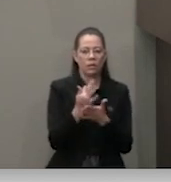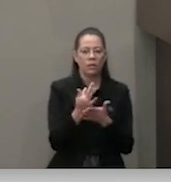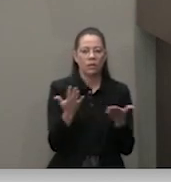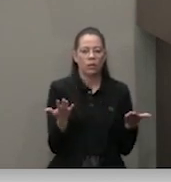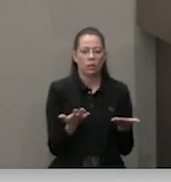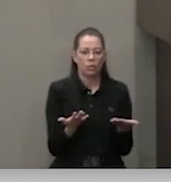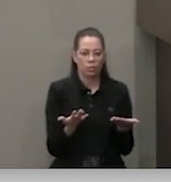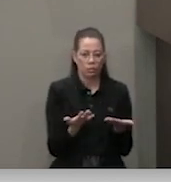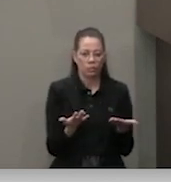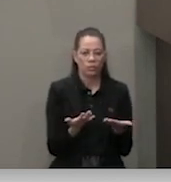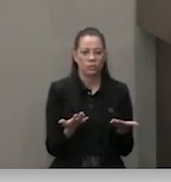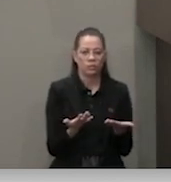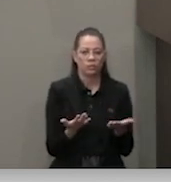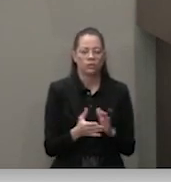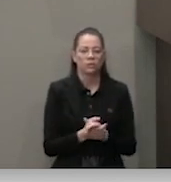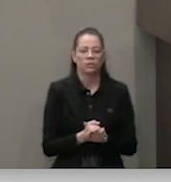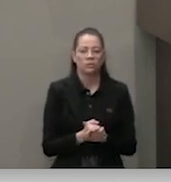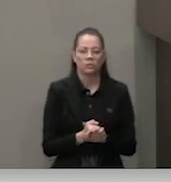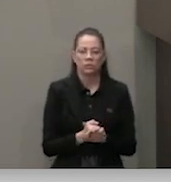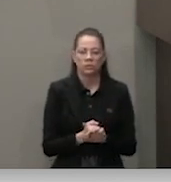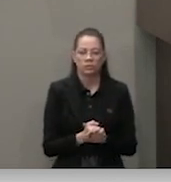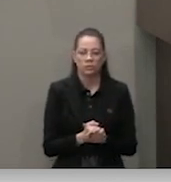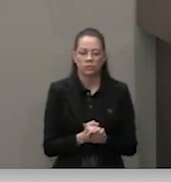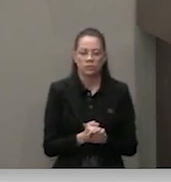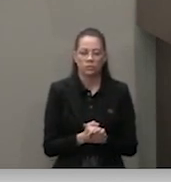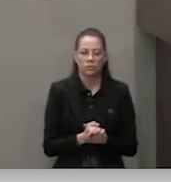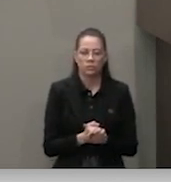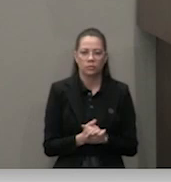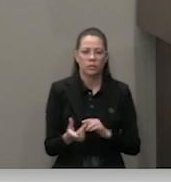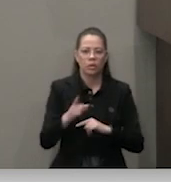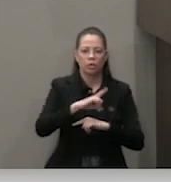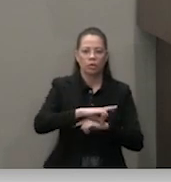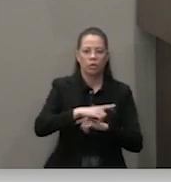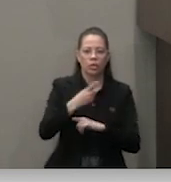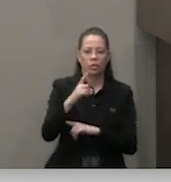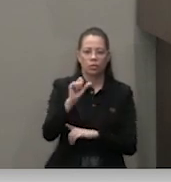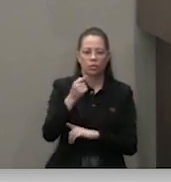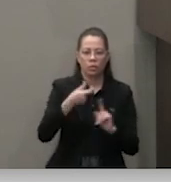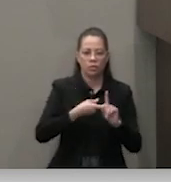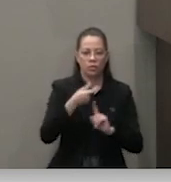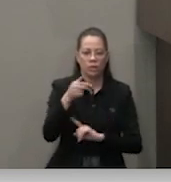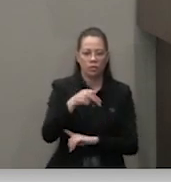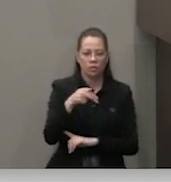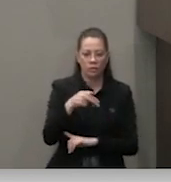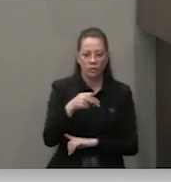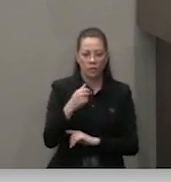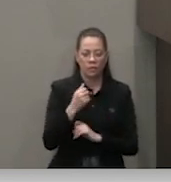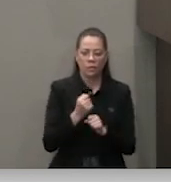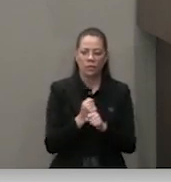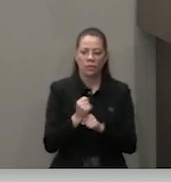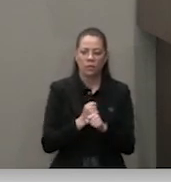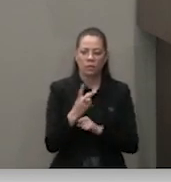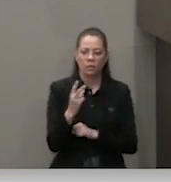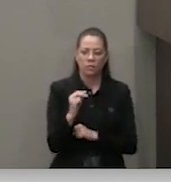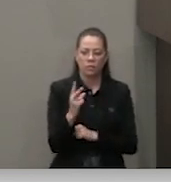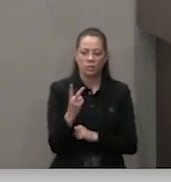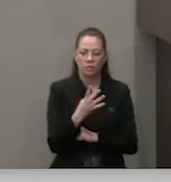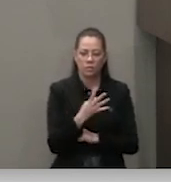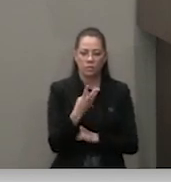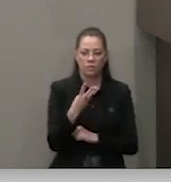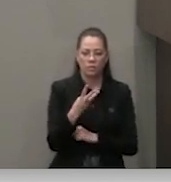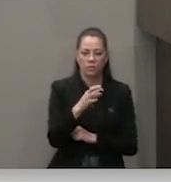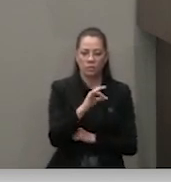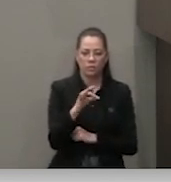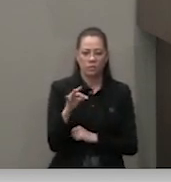ausência na sessão plenária ordinária do dia 18 de novembro de 2024 às 15